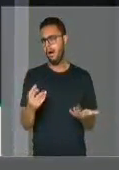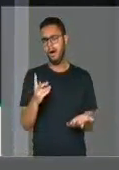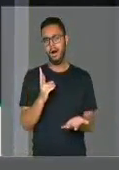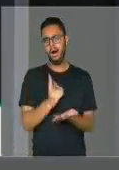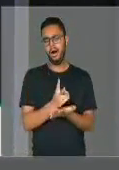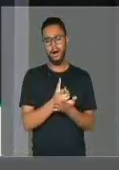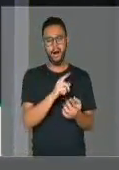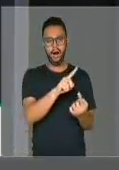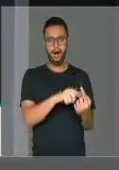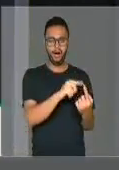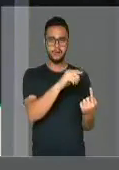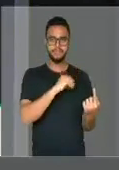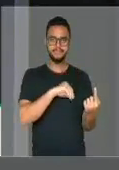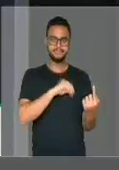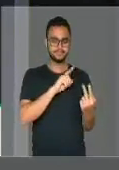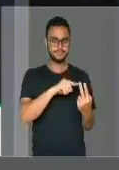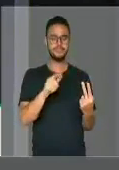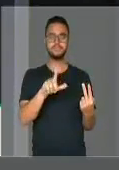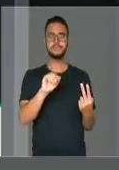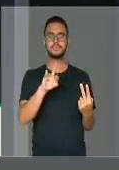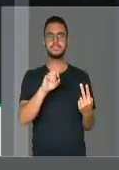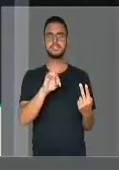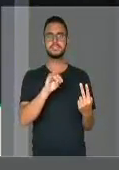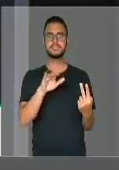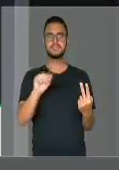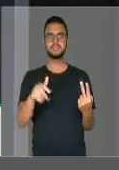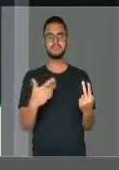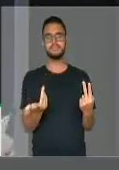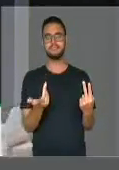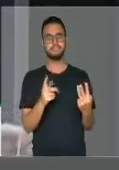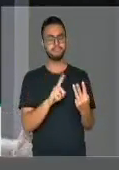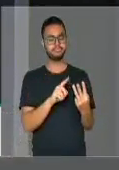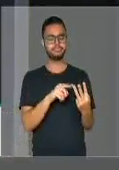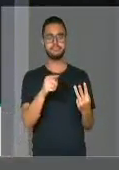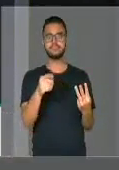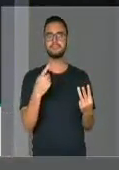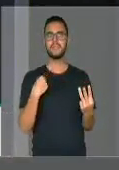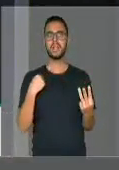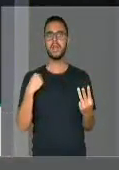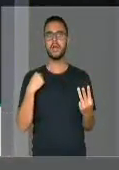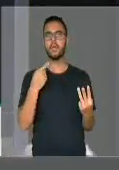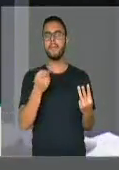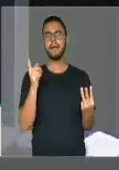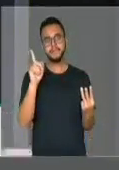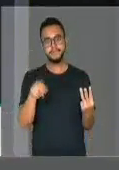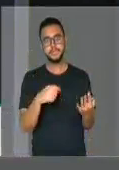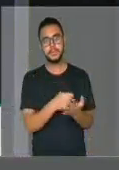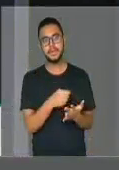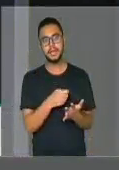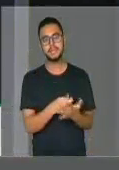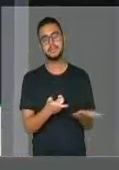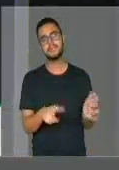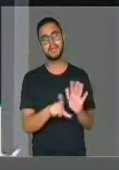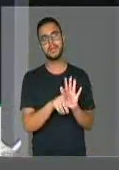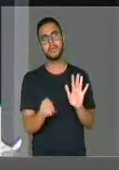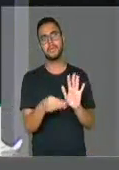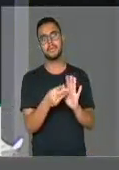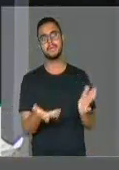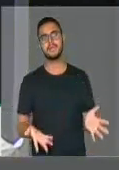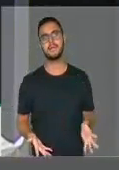salarial, quer na questão de logística, quer mesmo no fardamento, que é uma obrigação pela Lei Complementar